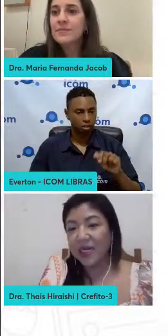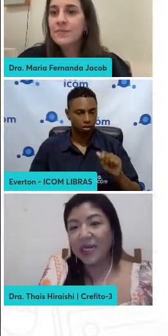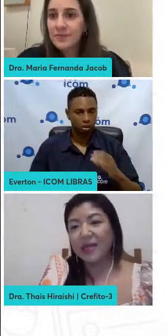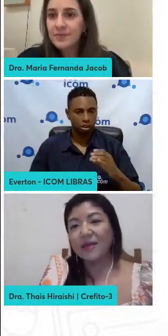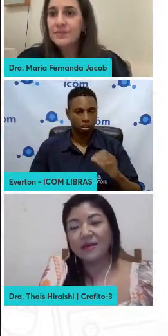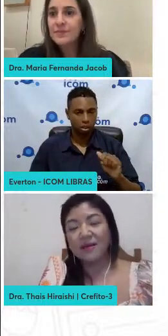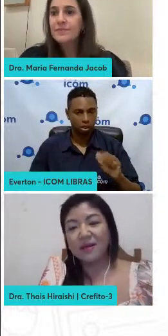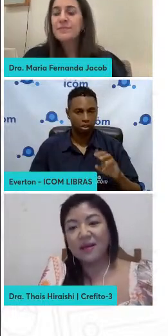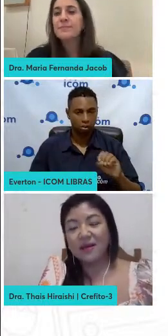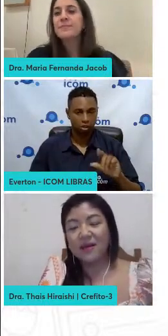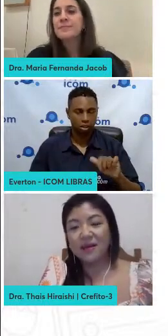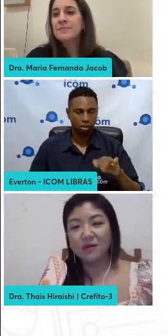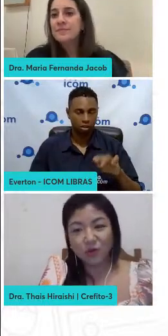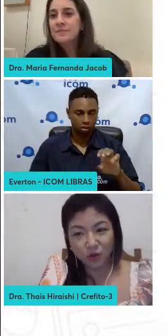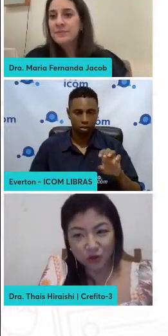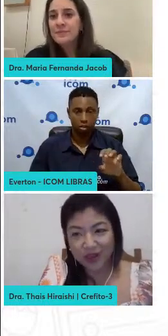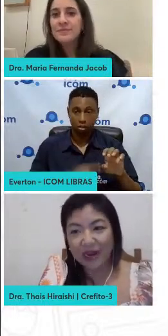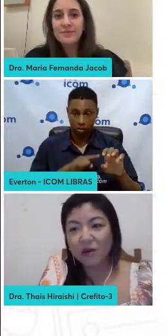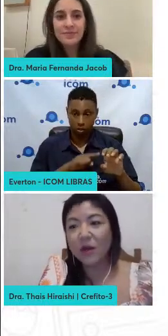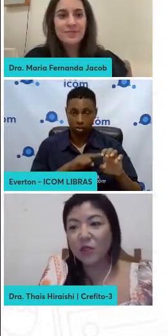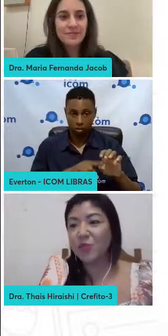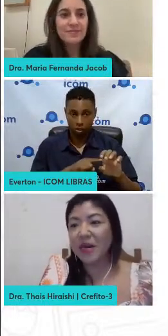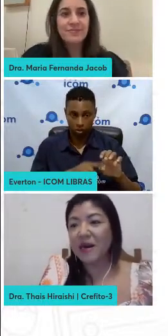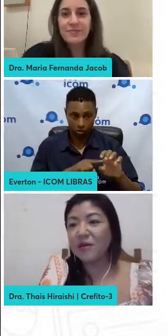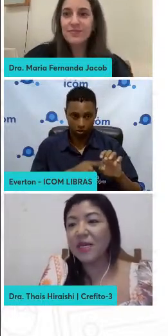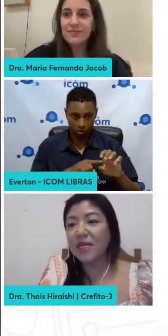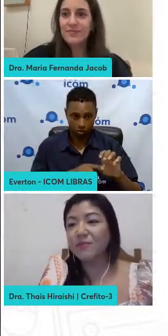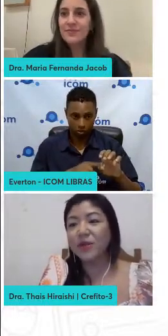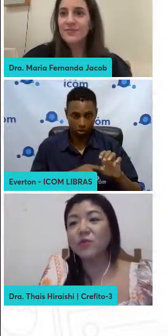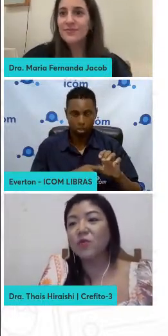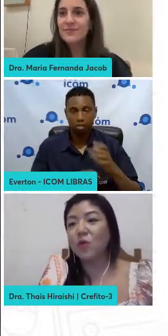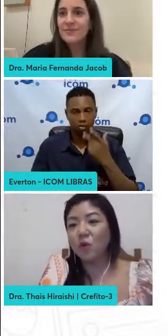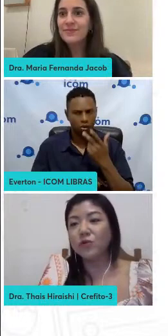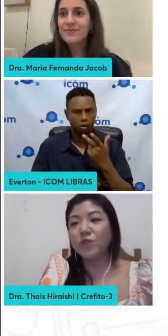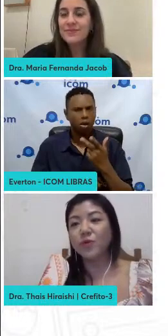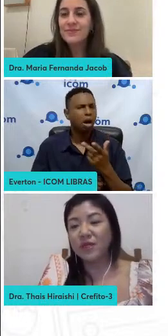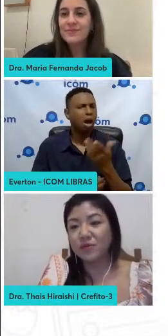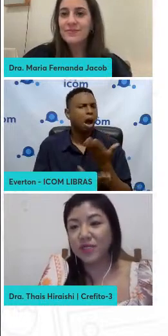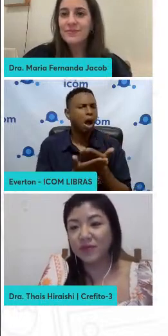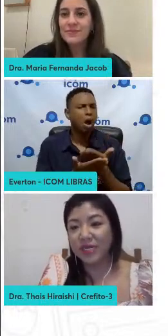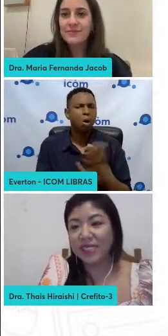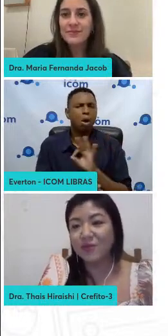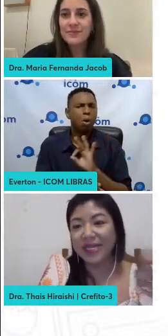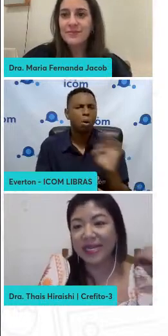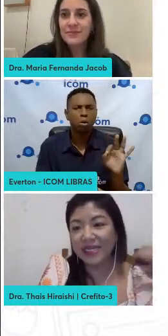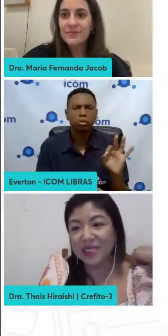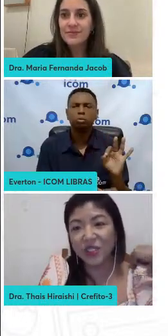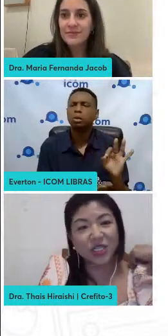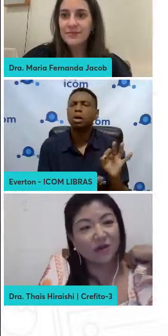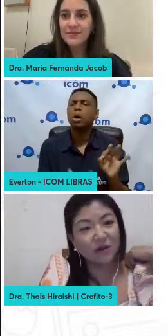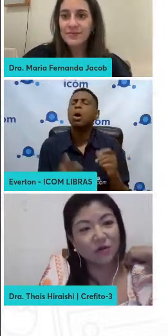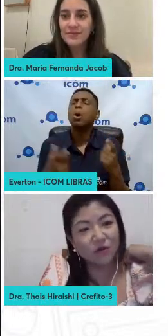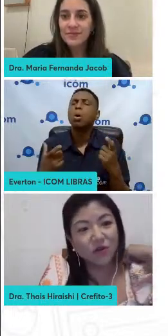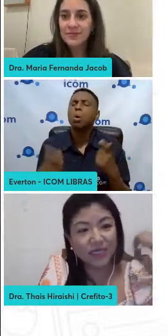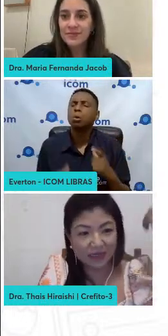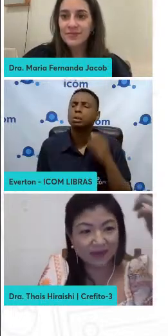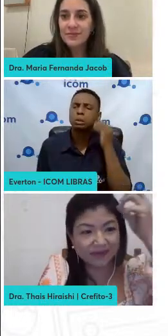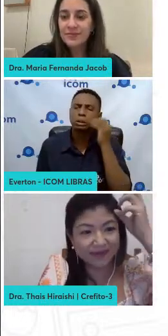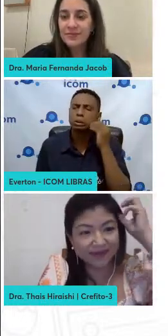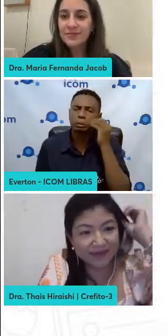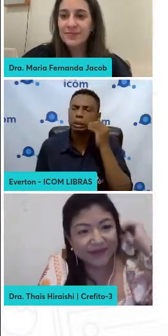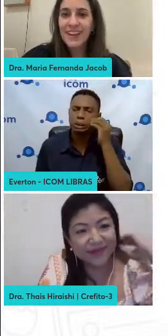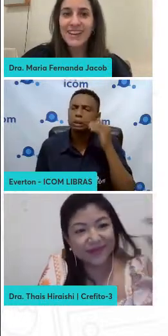Souza. Ela elogiou muito a aula, ótima aula, e perguntou onde podemos ter mais experiências de aula com